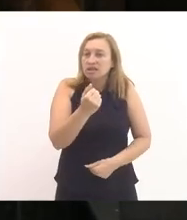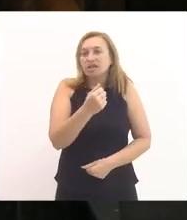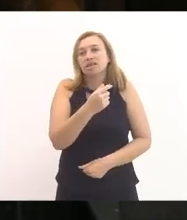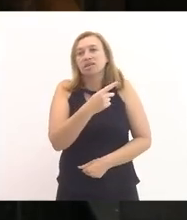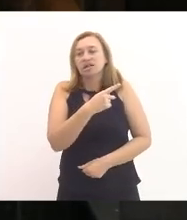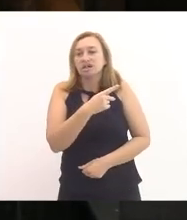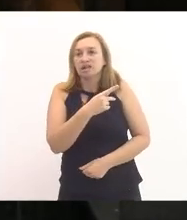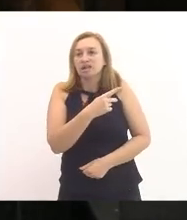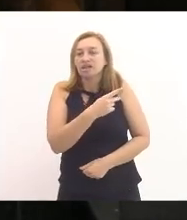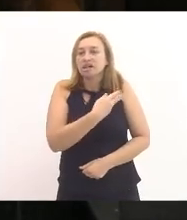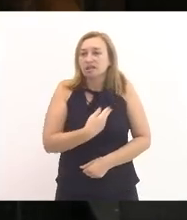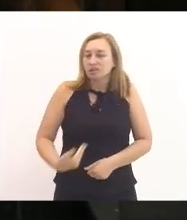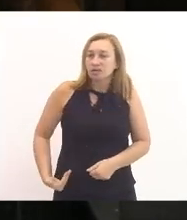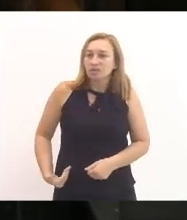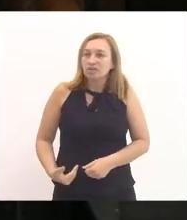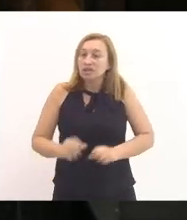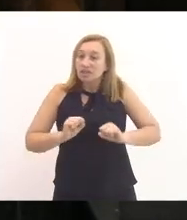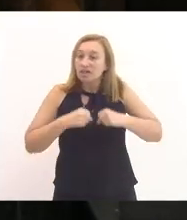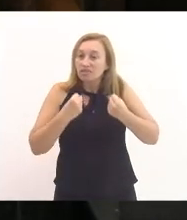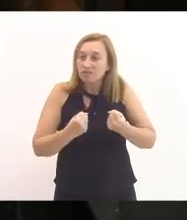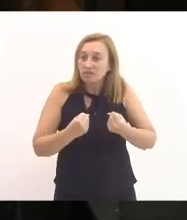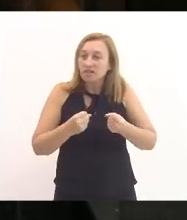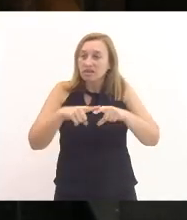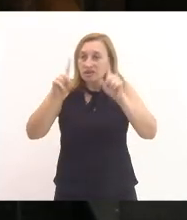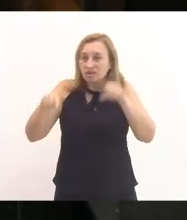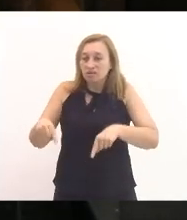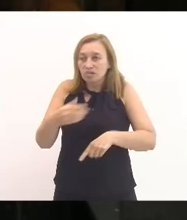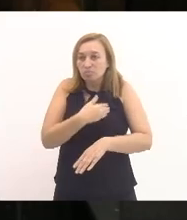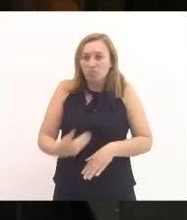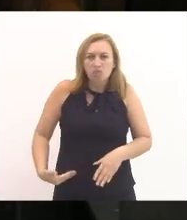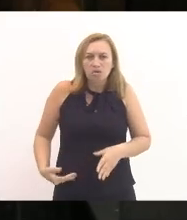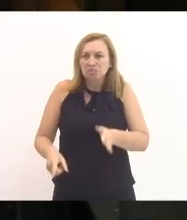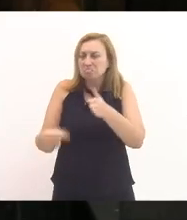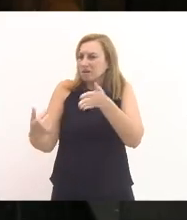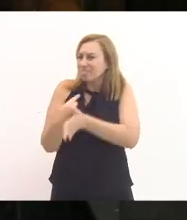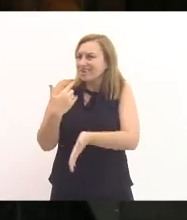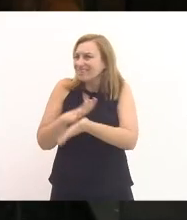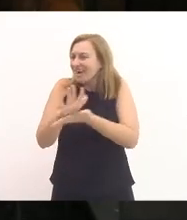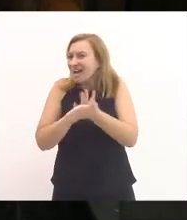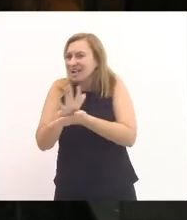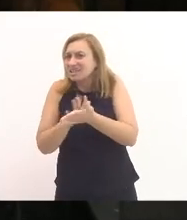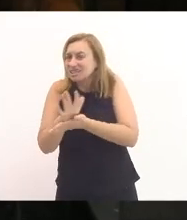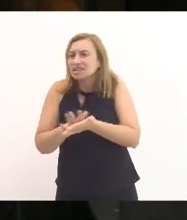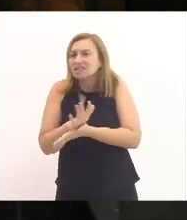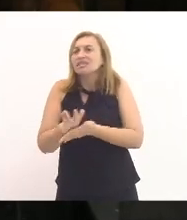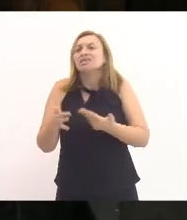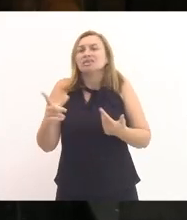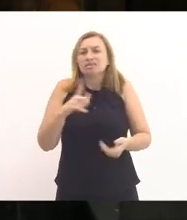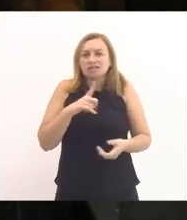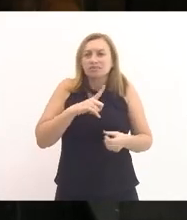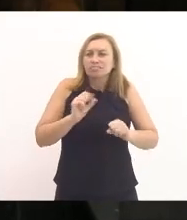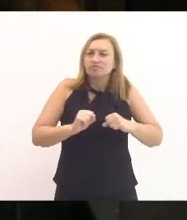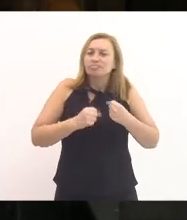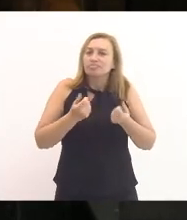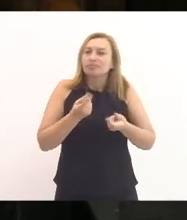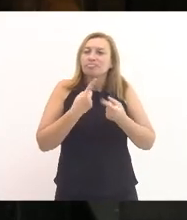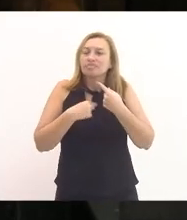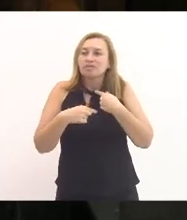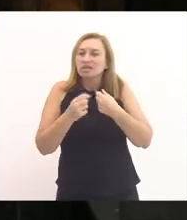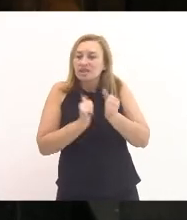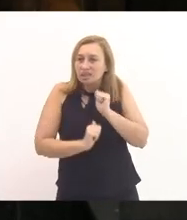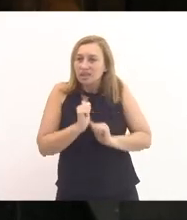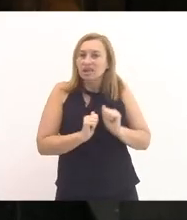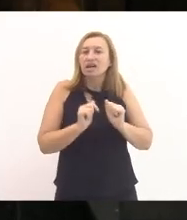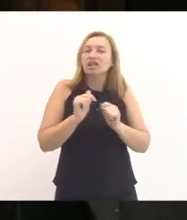governo defende a falta de Segurança Pública sequer foi consultado enfim temos a expectativa que aqui vamos conseguir